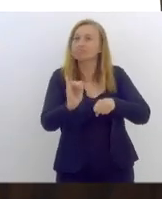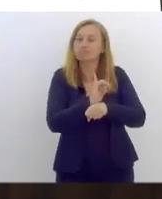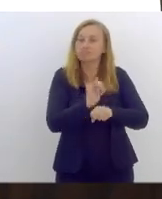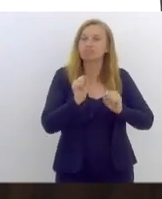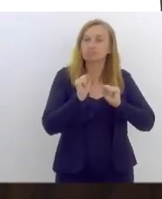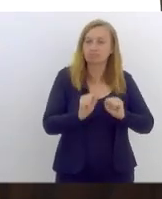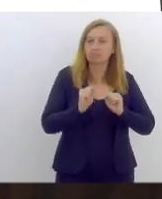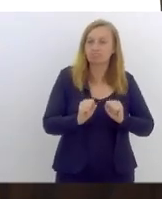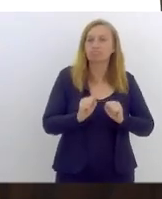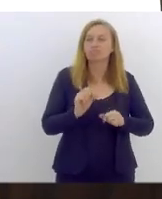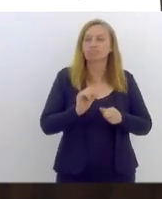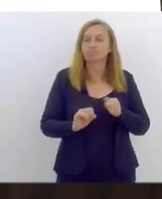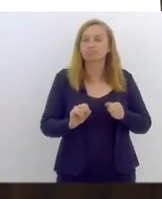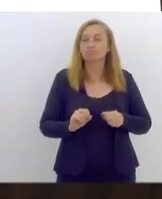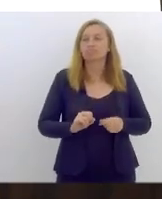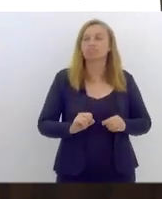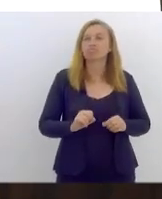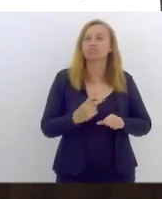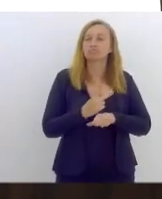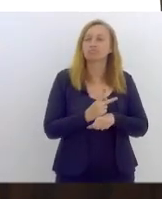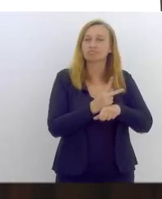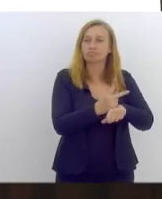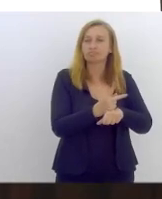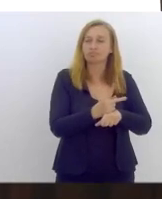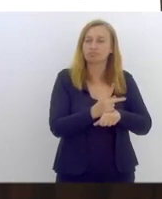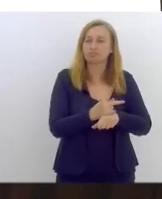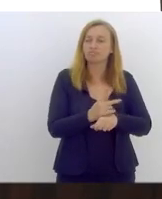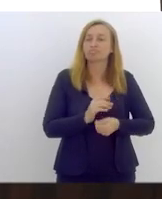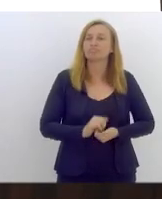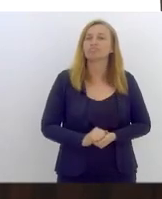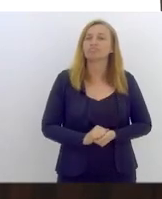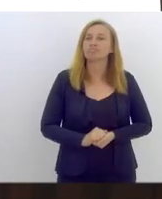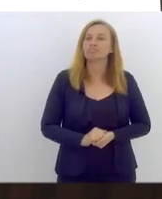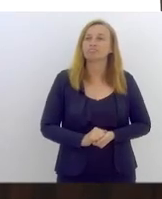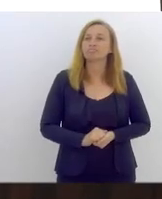gente possa realizar essa premiação da maneira